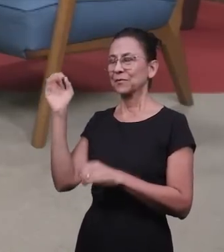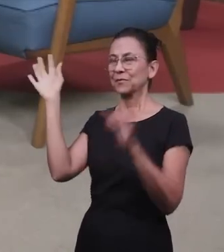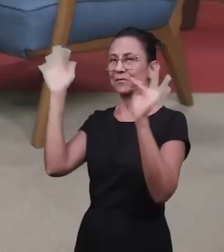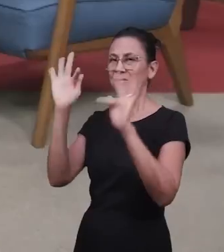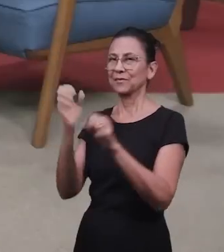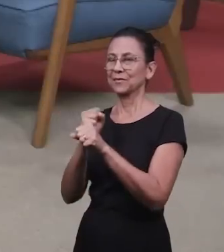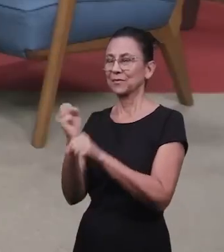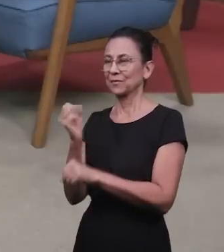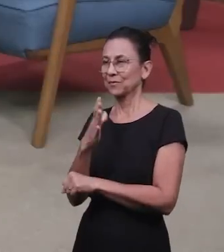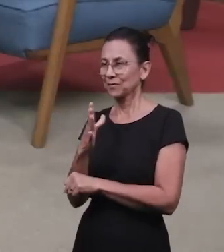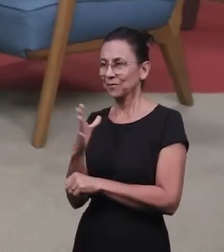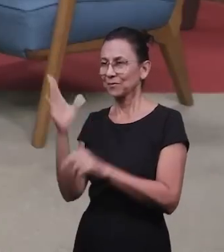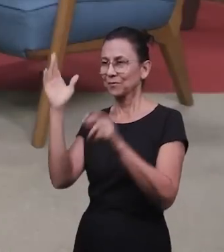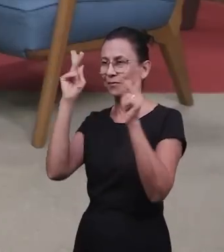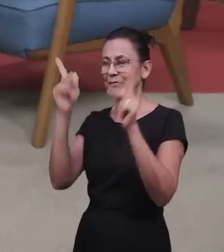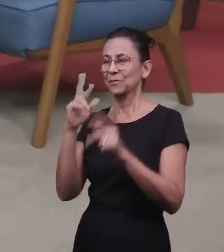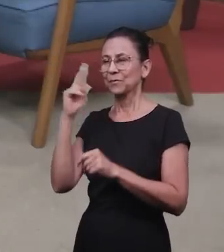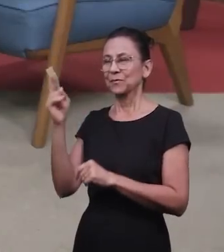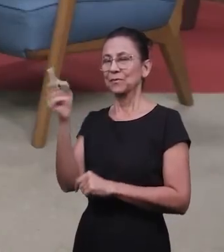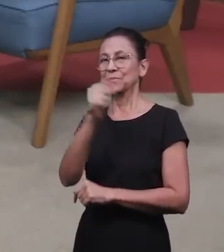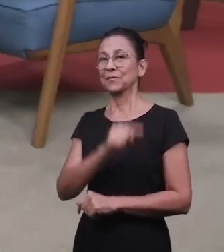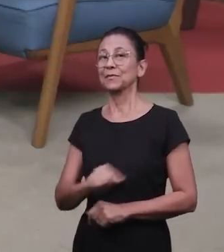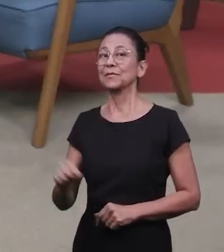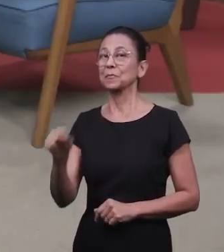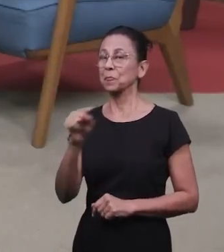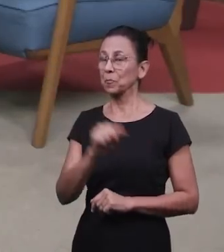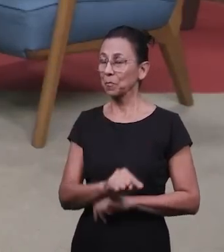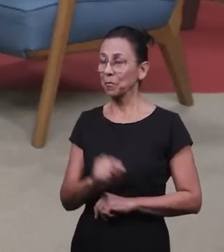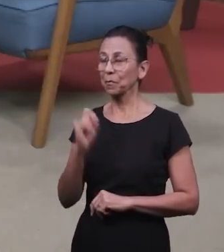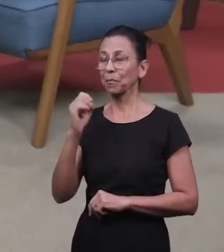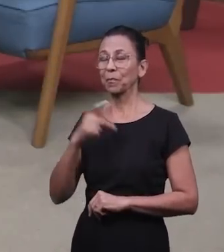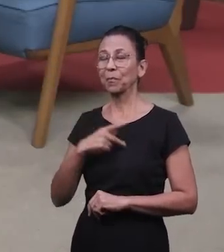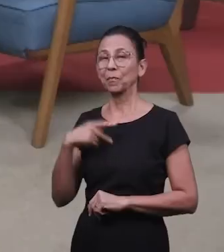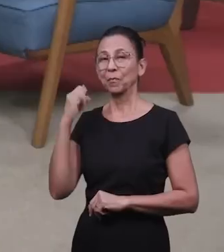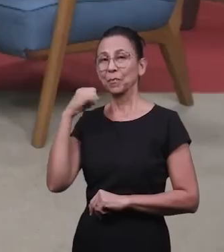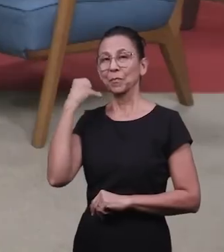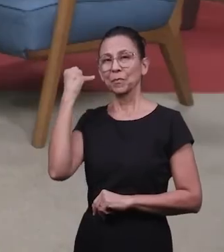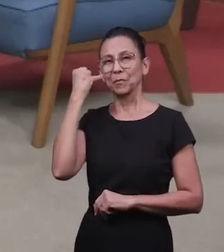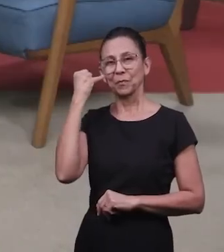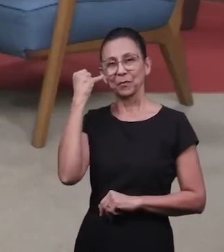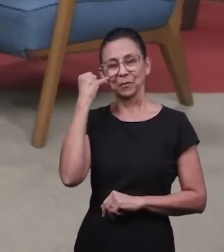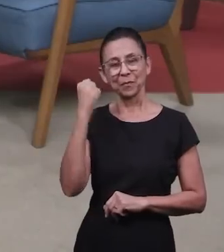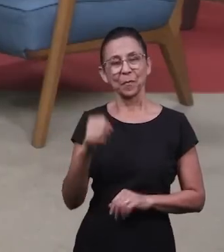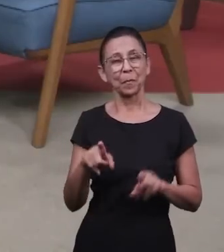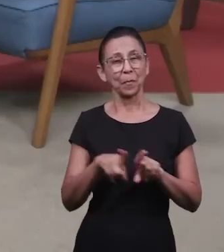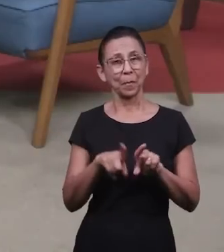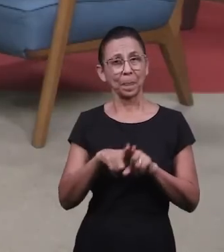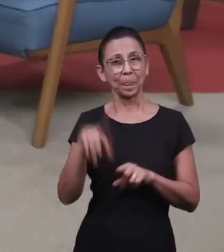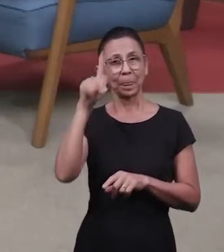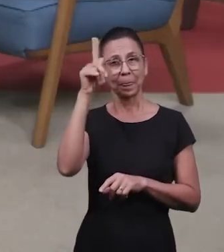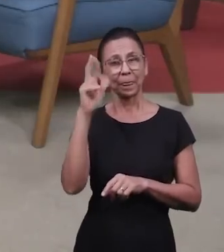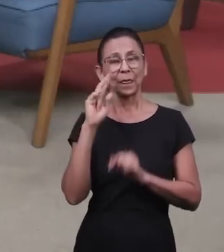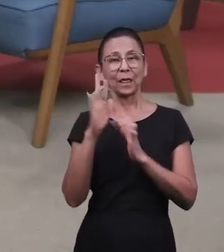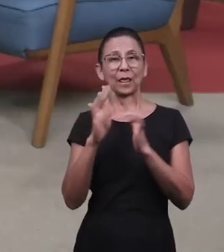Senhor, Sérgio e a todos. Amém. Pai do Senhor Josias, Daniel e a todos. Muito